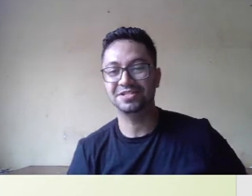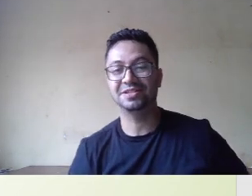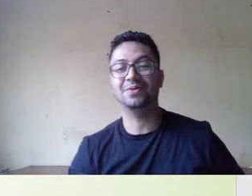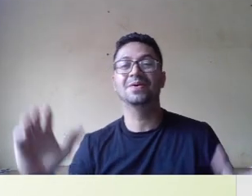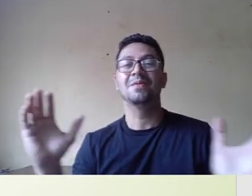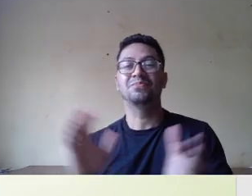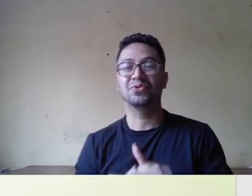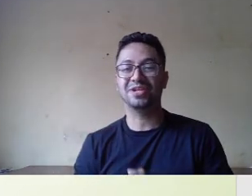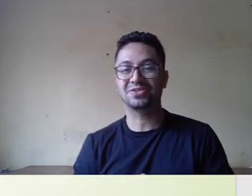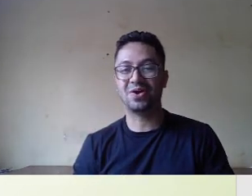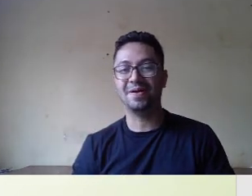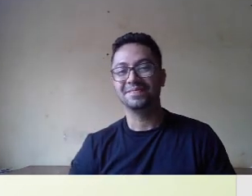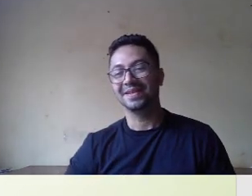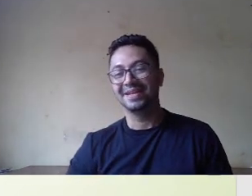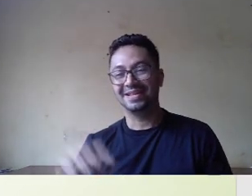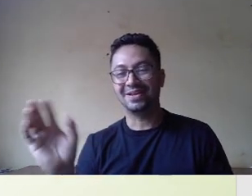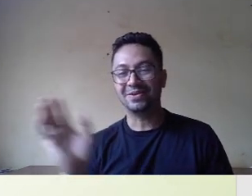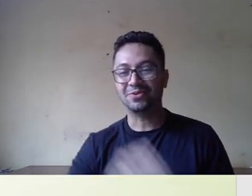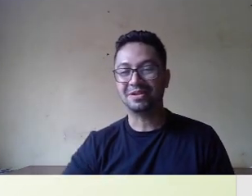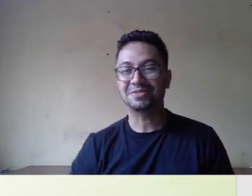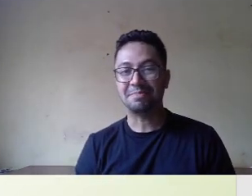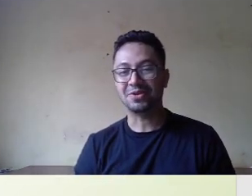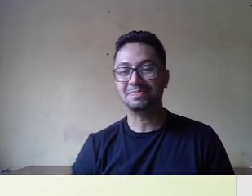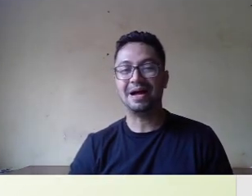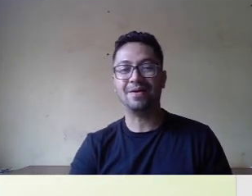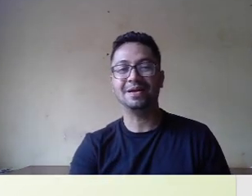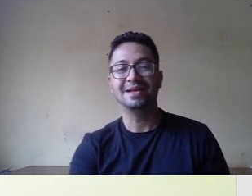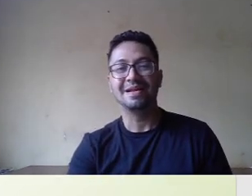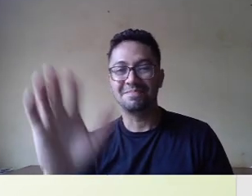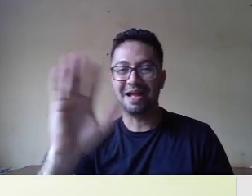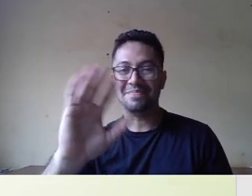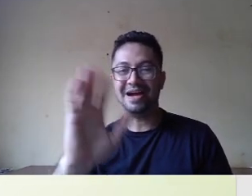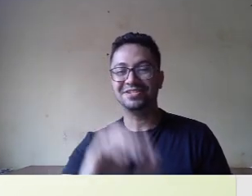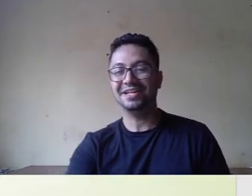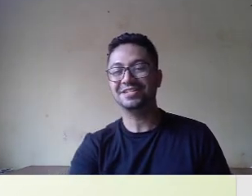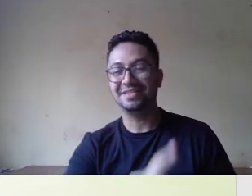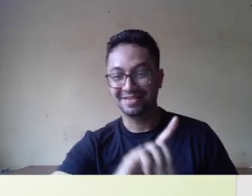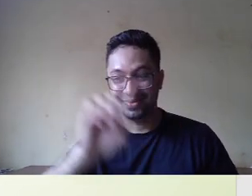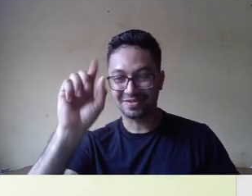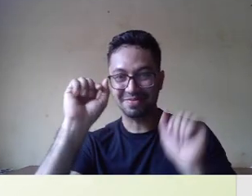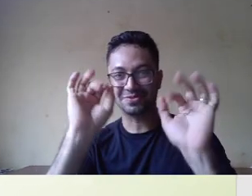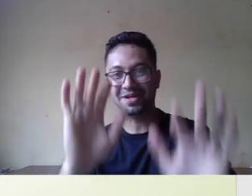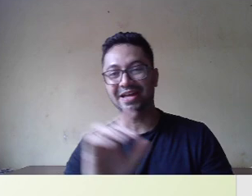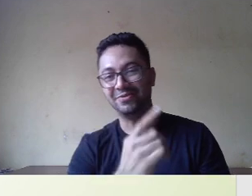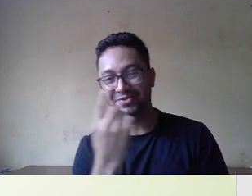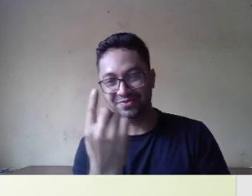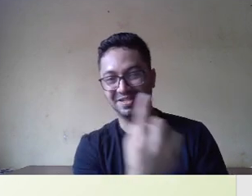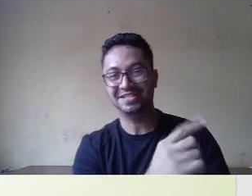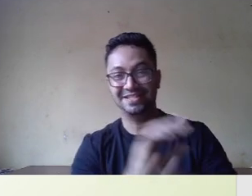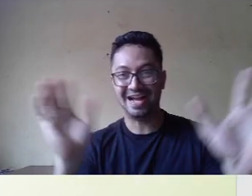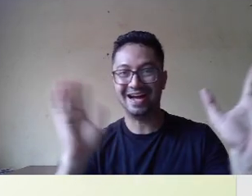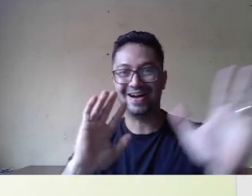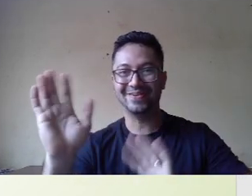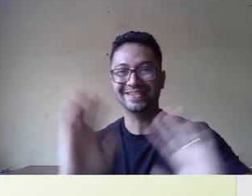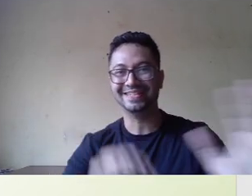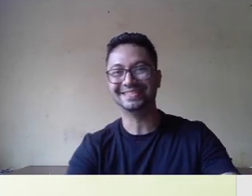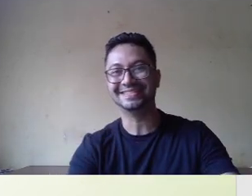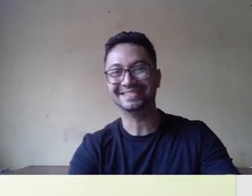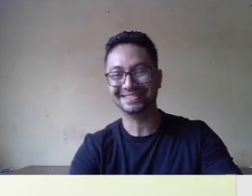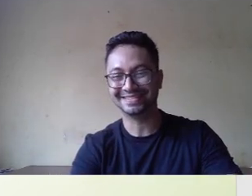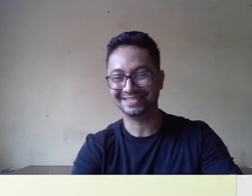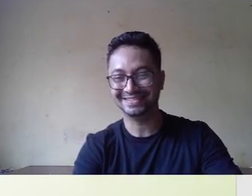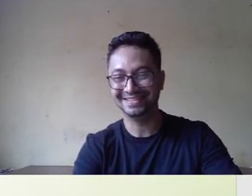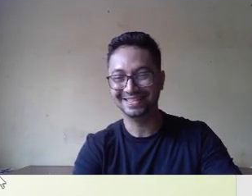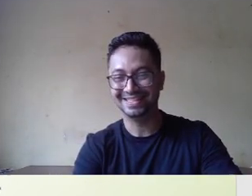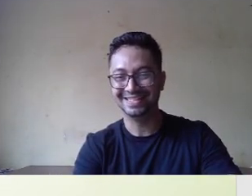certo, gente? Então, por hoje é só. Então, encontramos na próxima aula. Bye, bye, gente. Deus abençoe a cada um de vocês. Tchau!